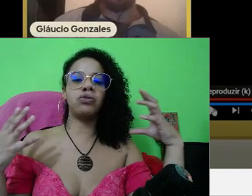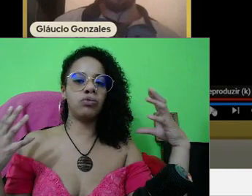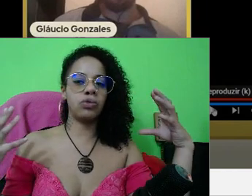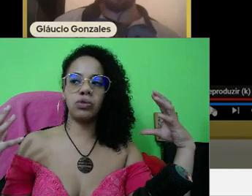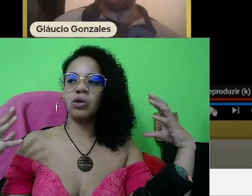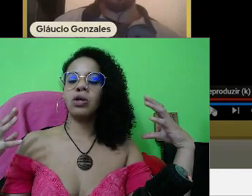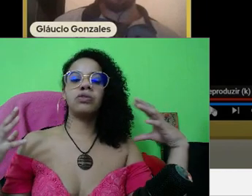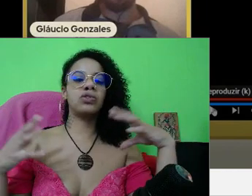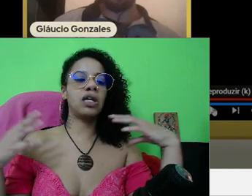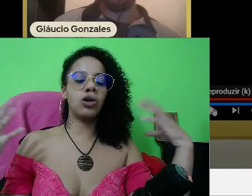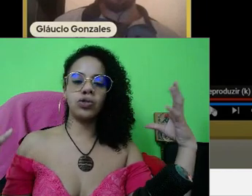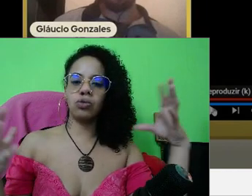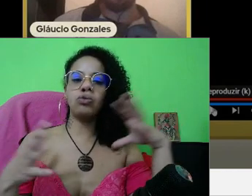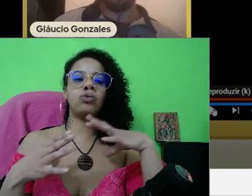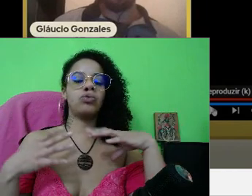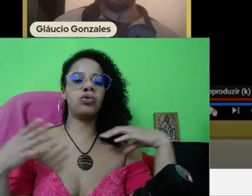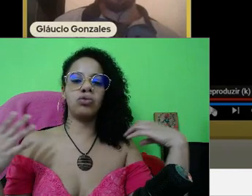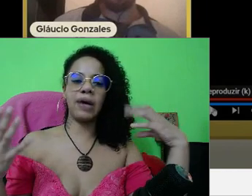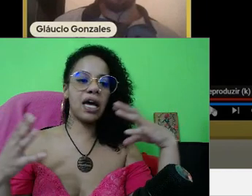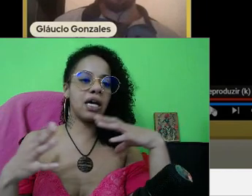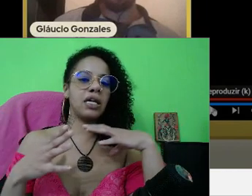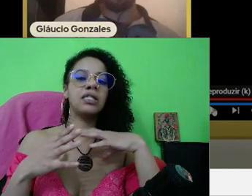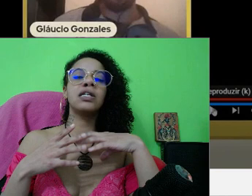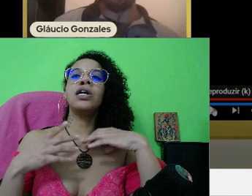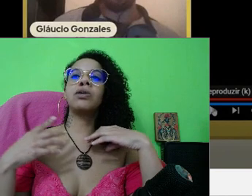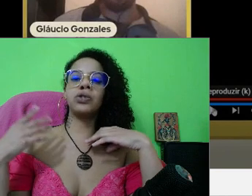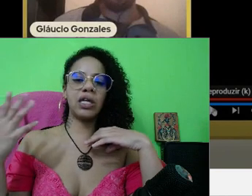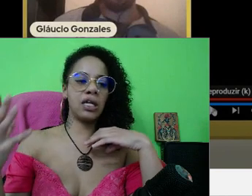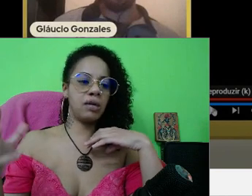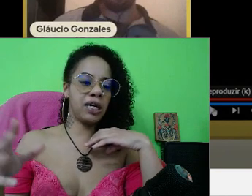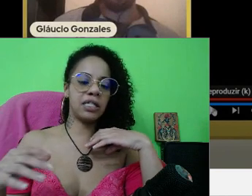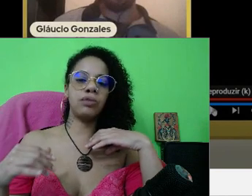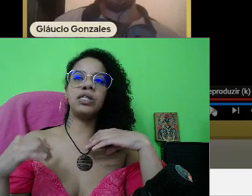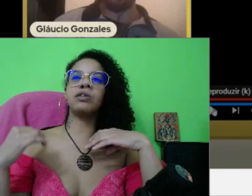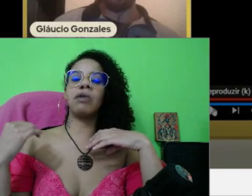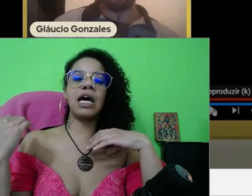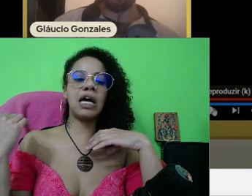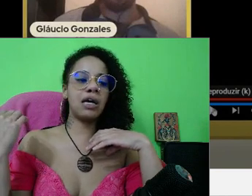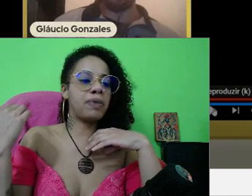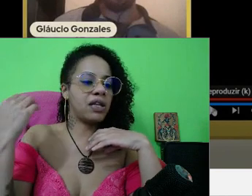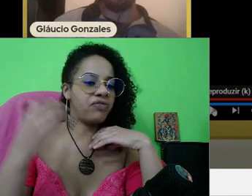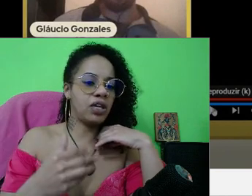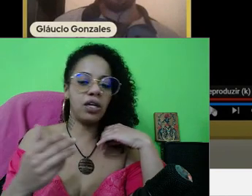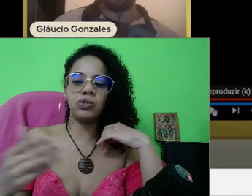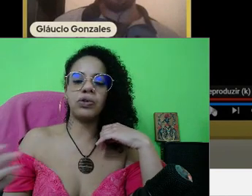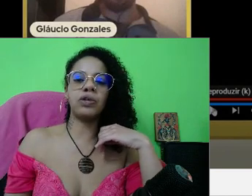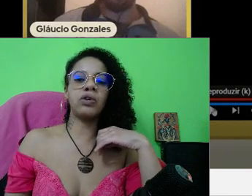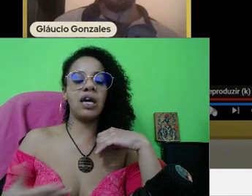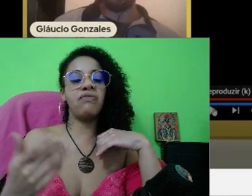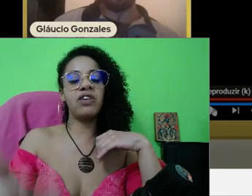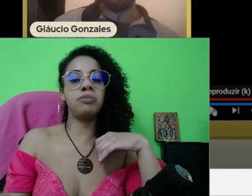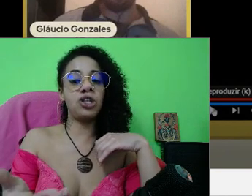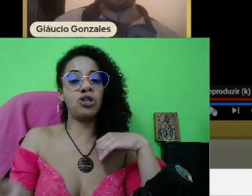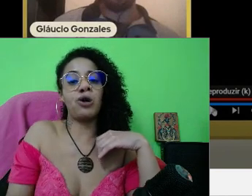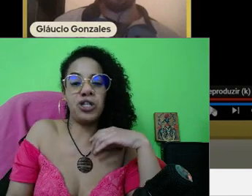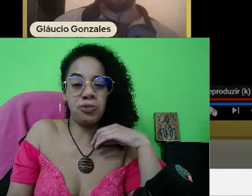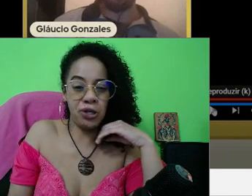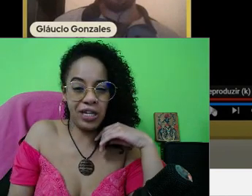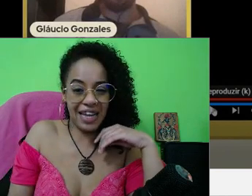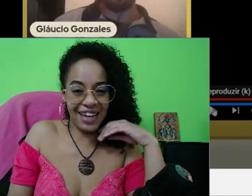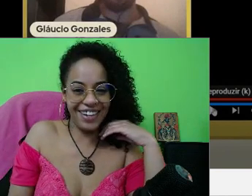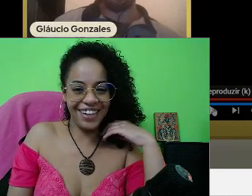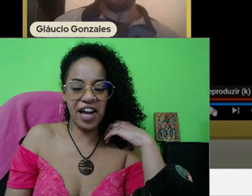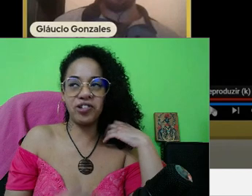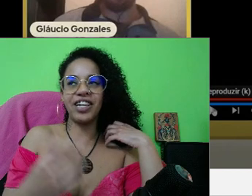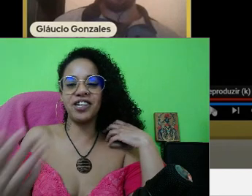que participa dos negócios tudo e tudo mais e quando tem deliberação eles estão lá para definir não sei o que infelizmente é uma